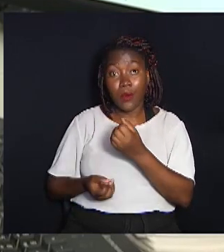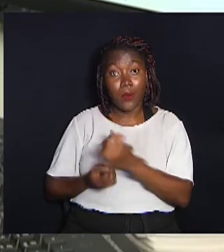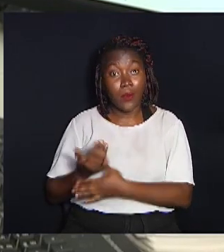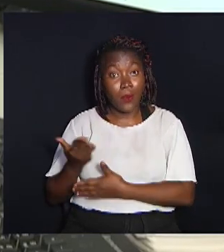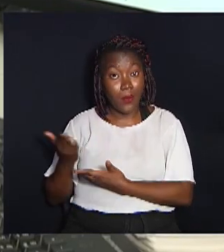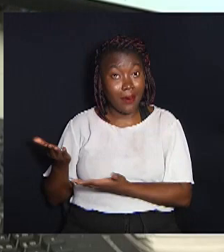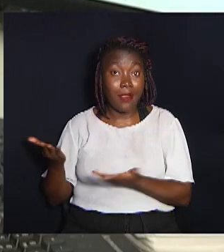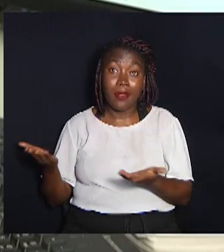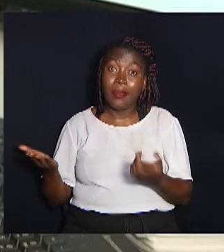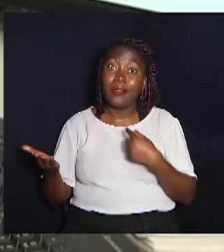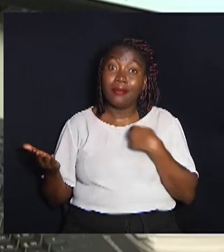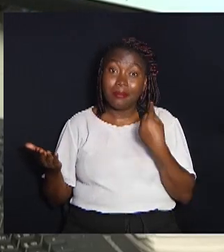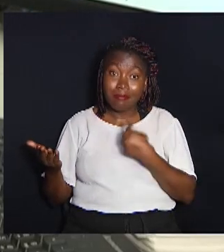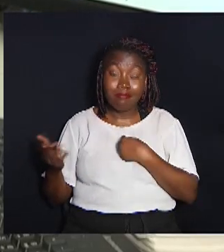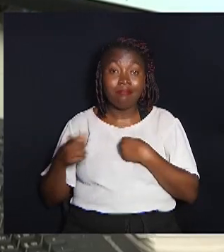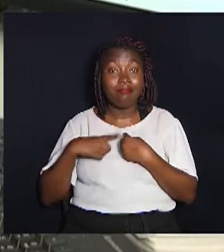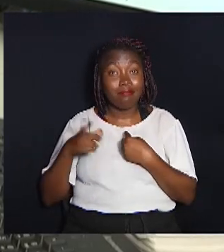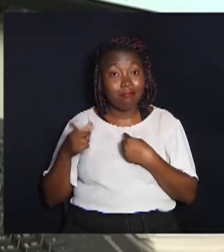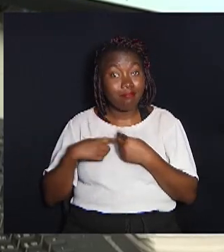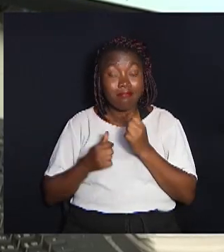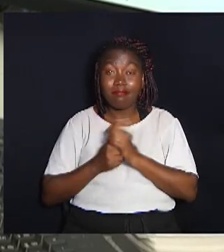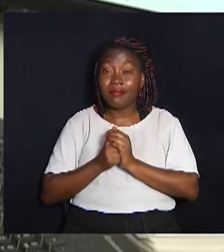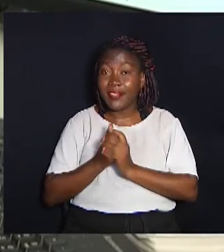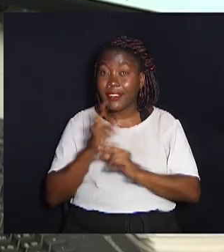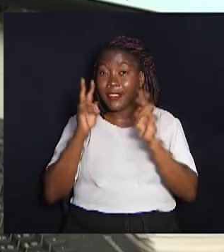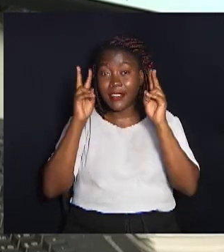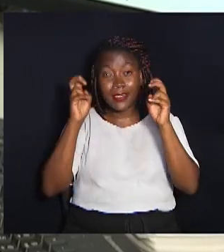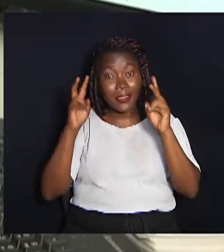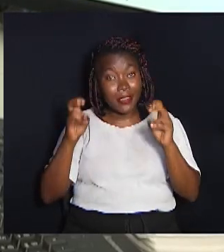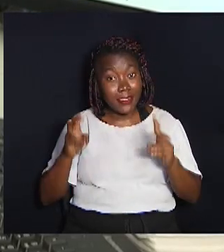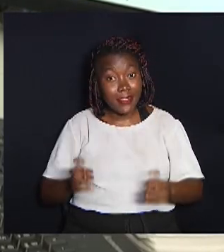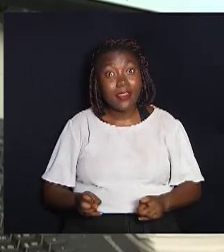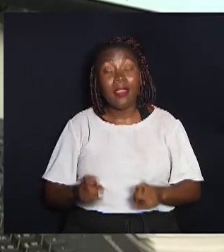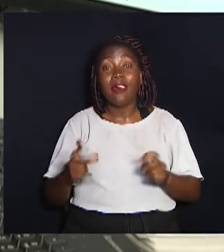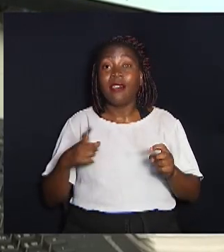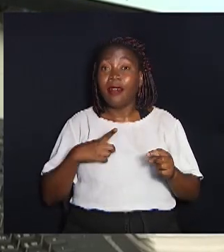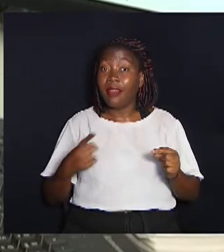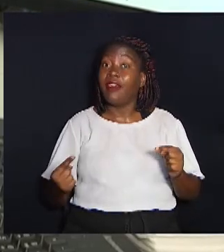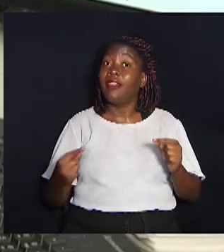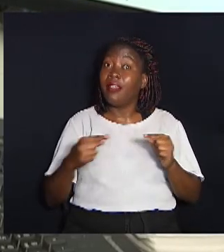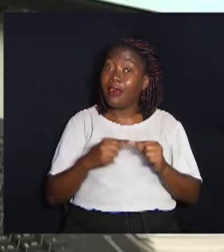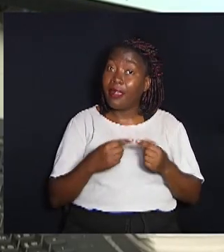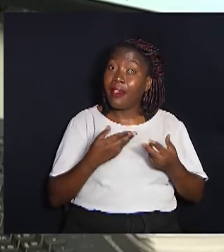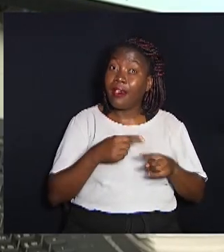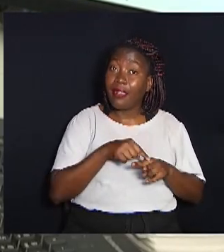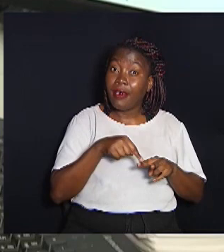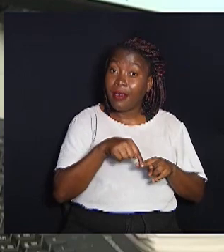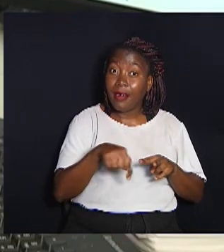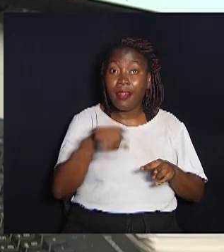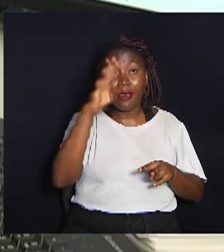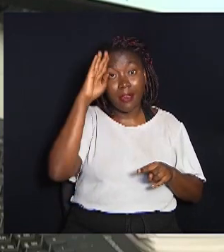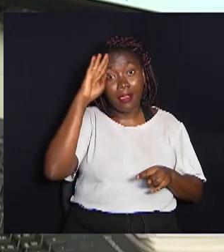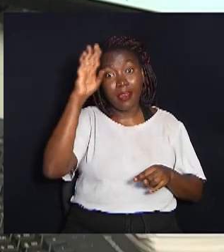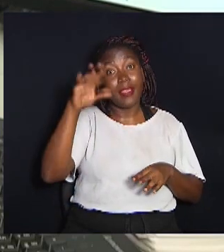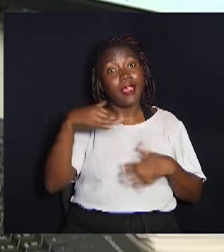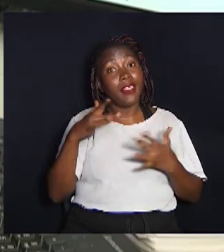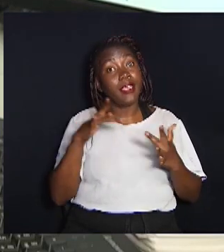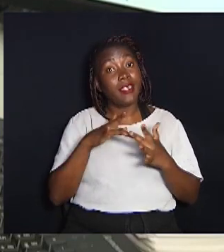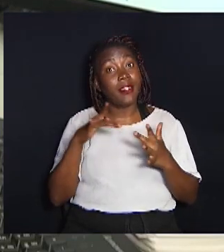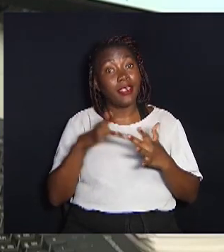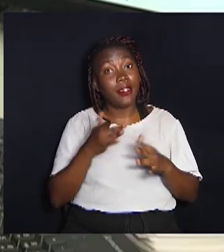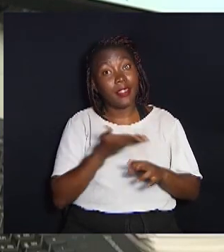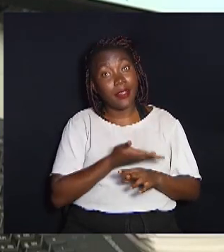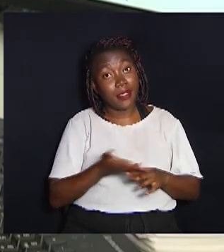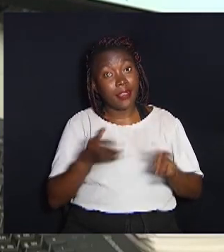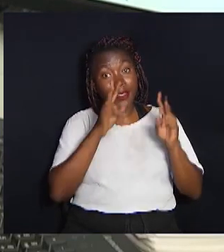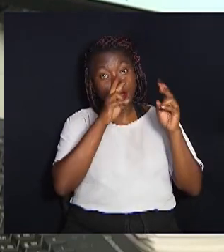gente tem vários assuntos, vários temas que estão relacionados com esse eixo principal. Então, para tratar desses temas e